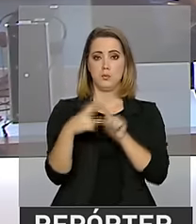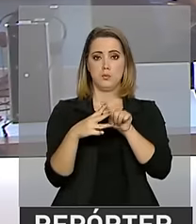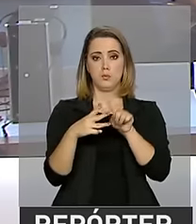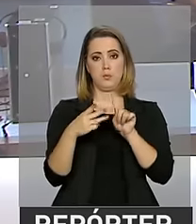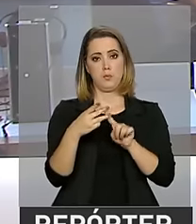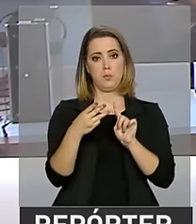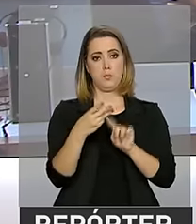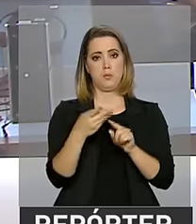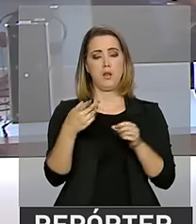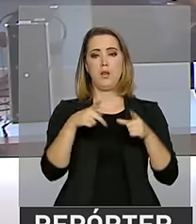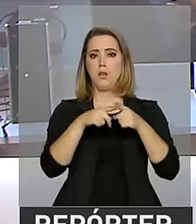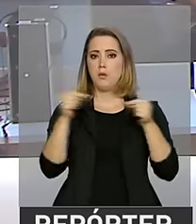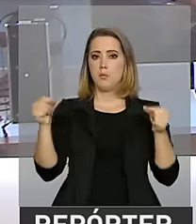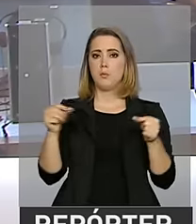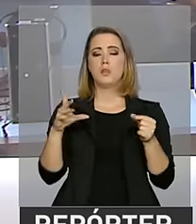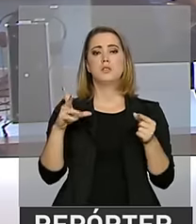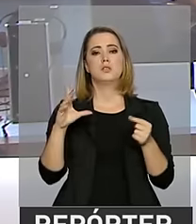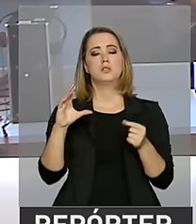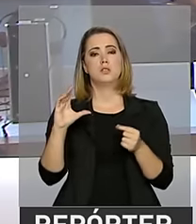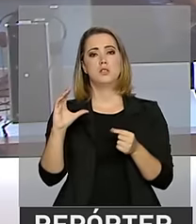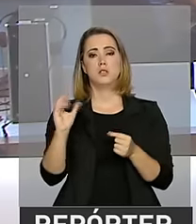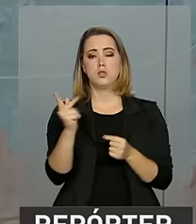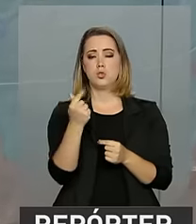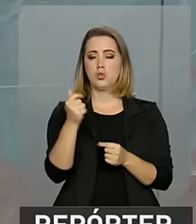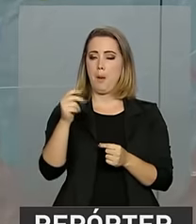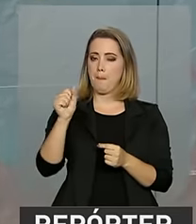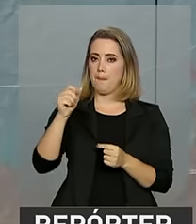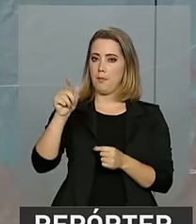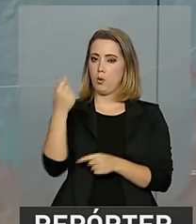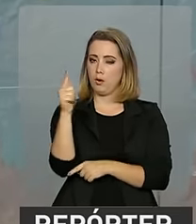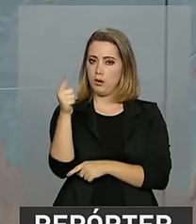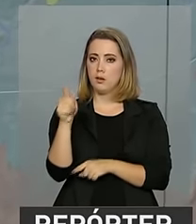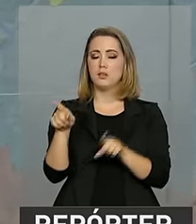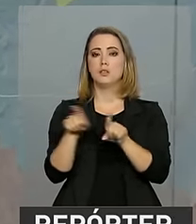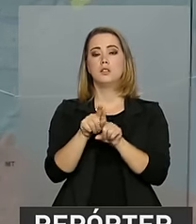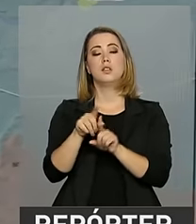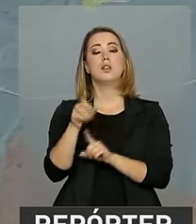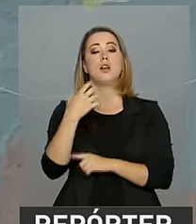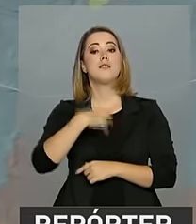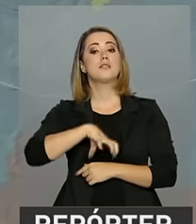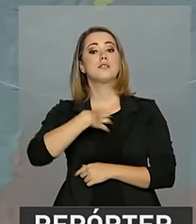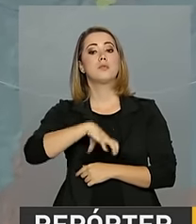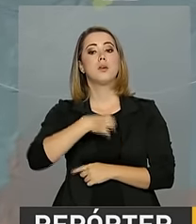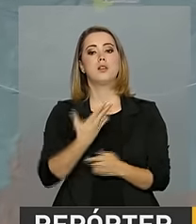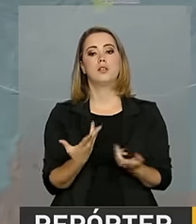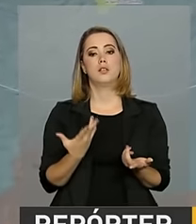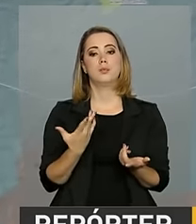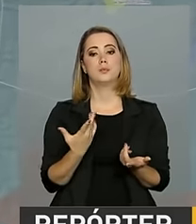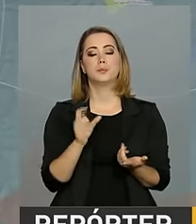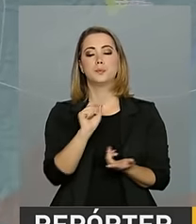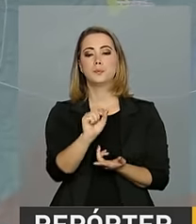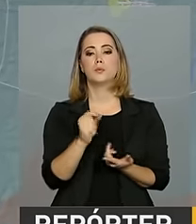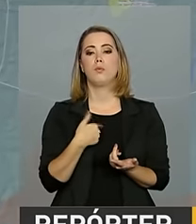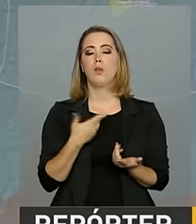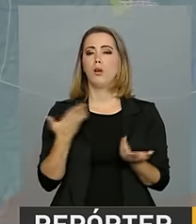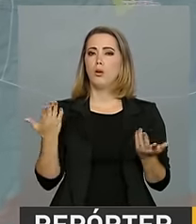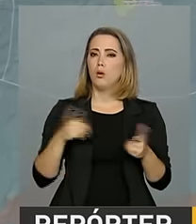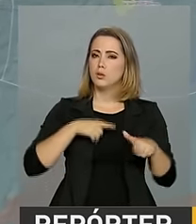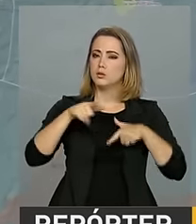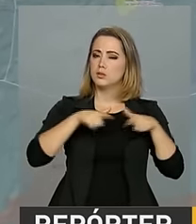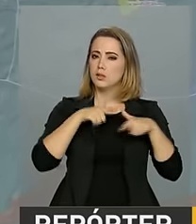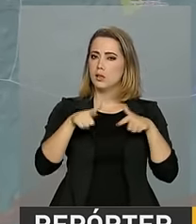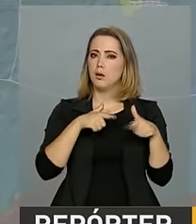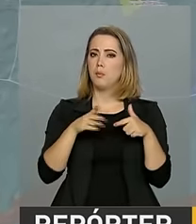viadeiros em Goiás e Pau Brasil na Bahia essa atitude do do icmbio